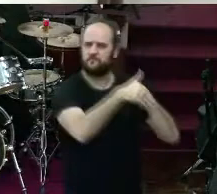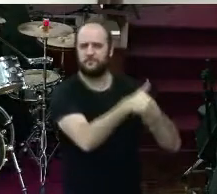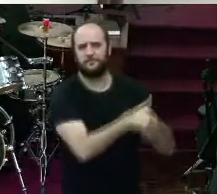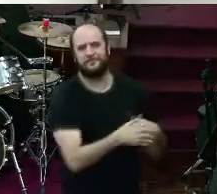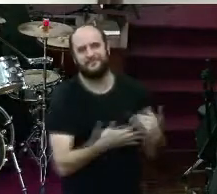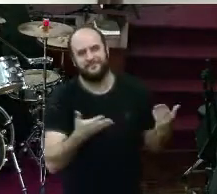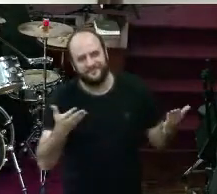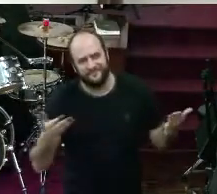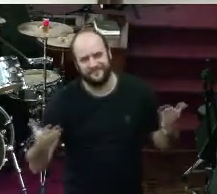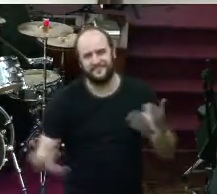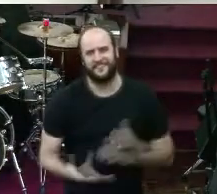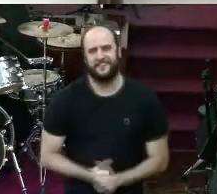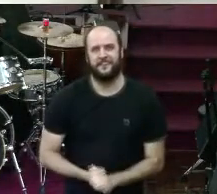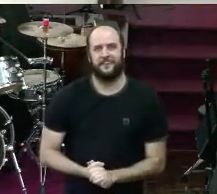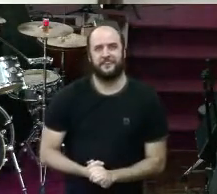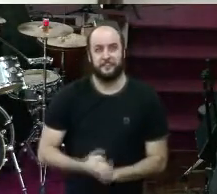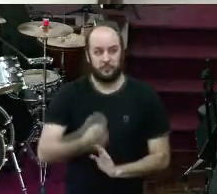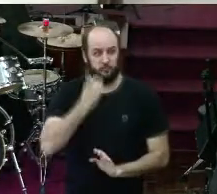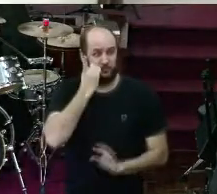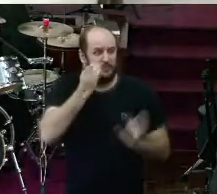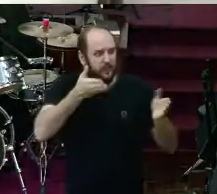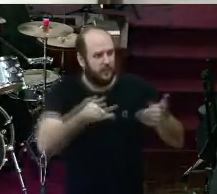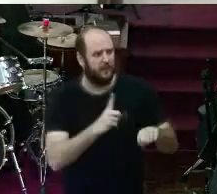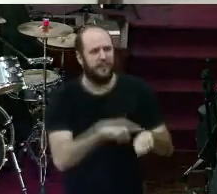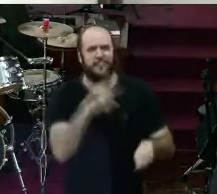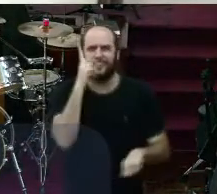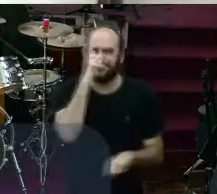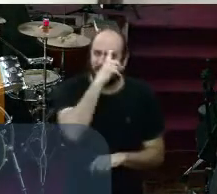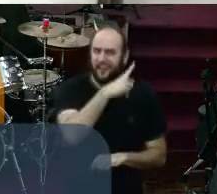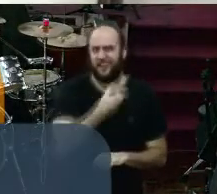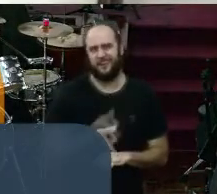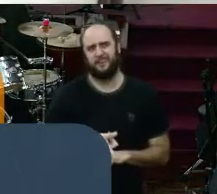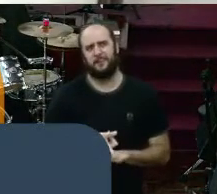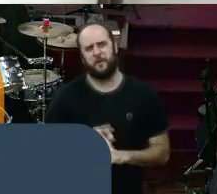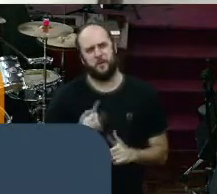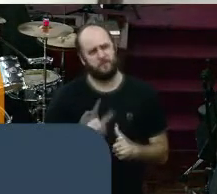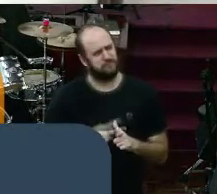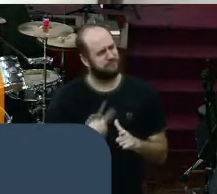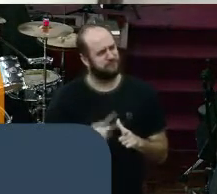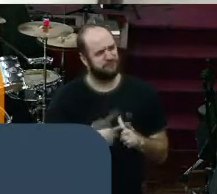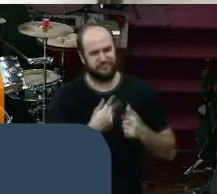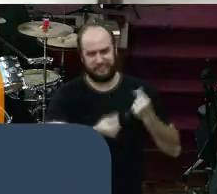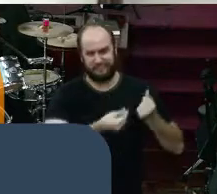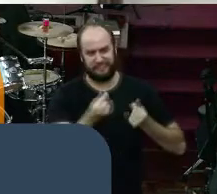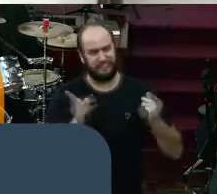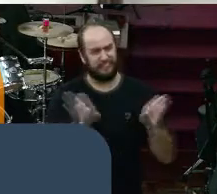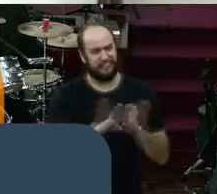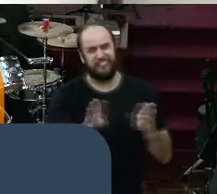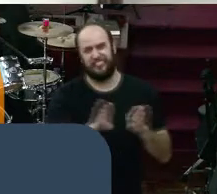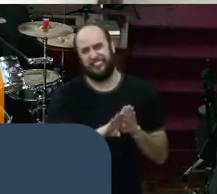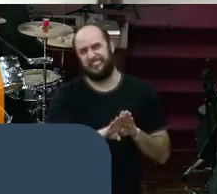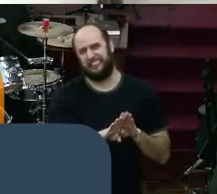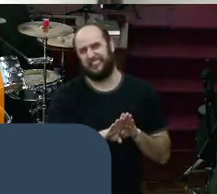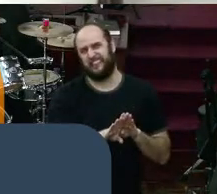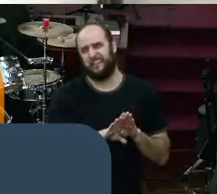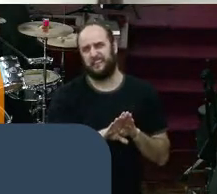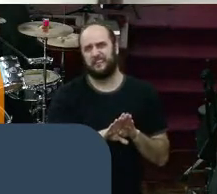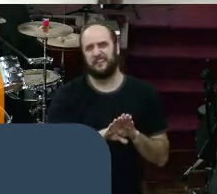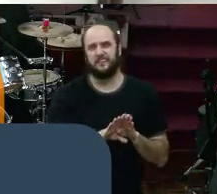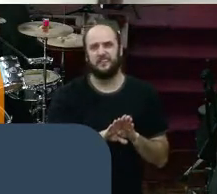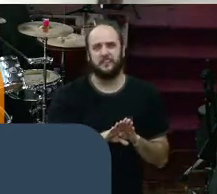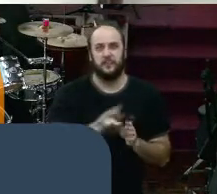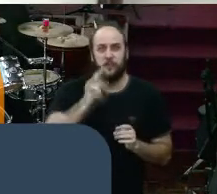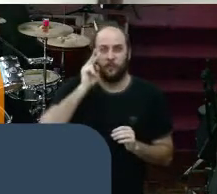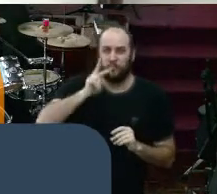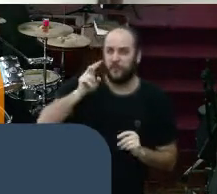irmã, os dias são maus, a crise tem se abatido, já na área econômica também e em outras áreas. Temos